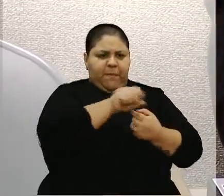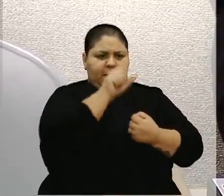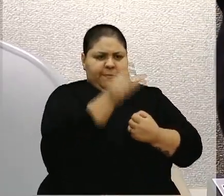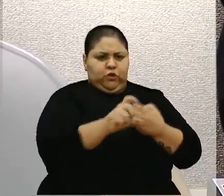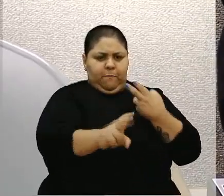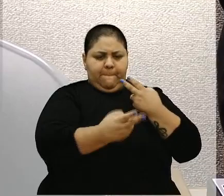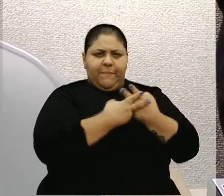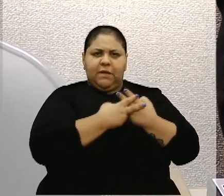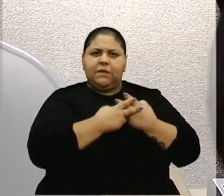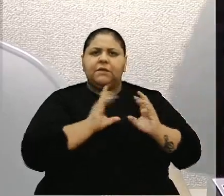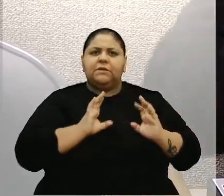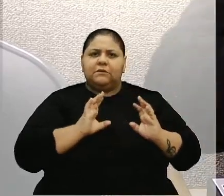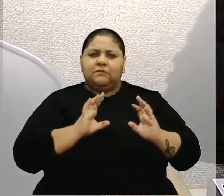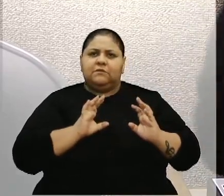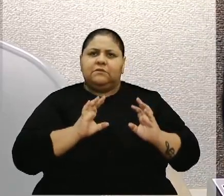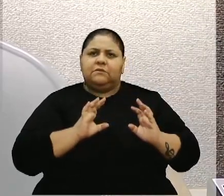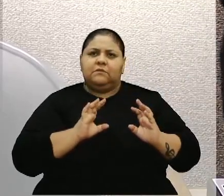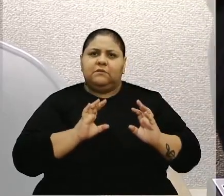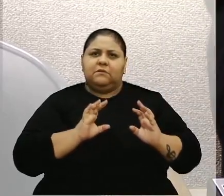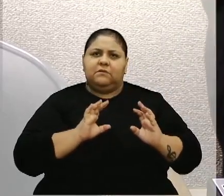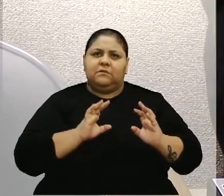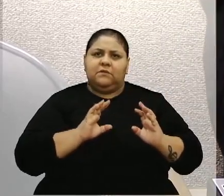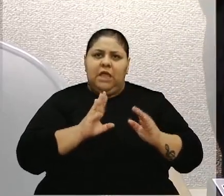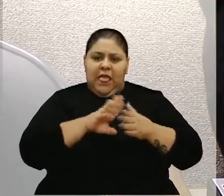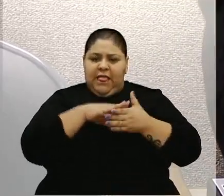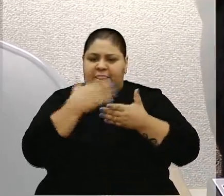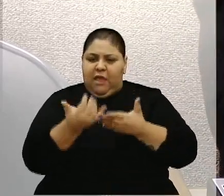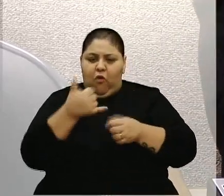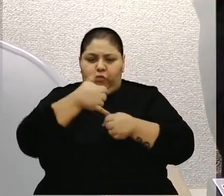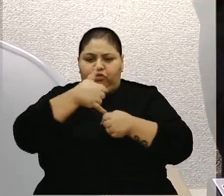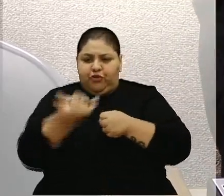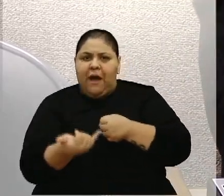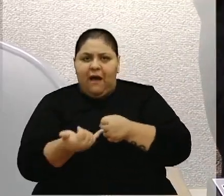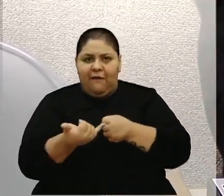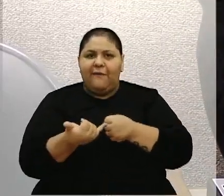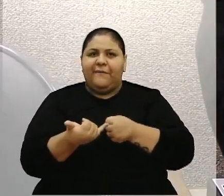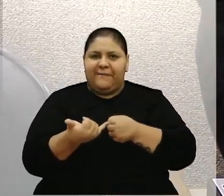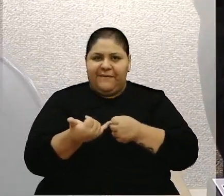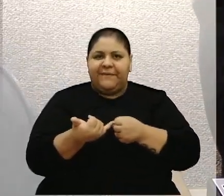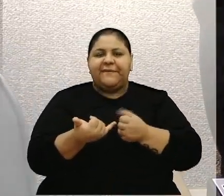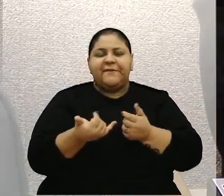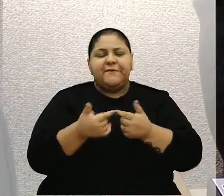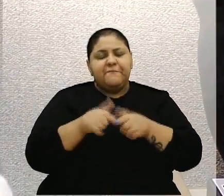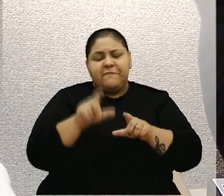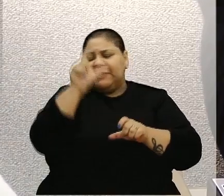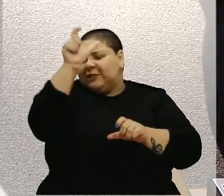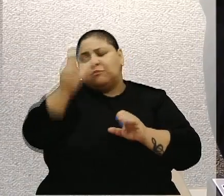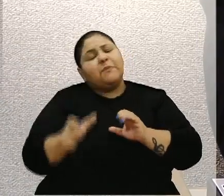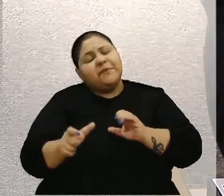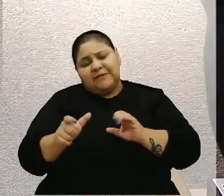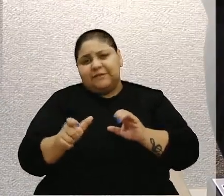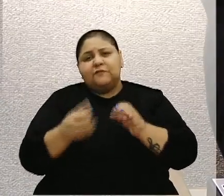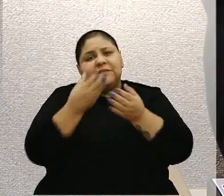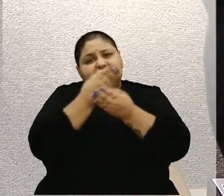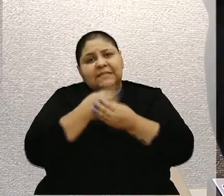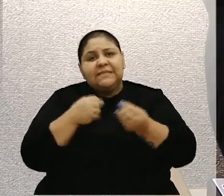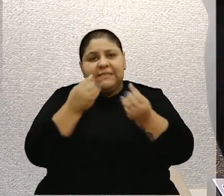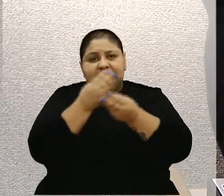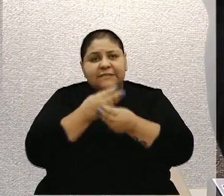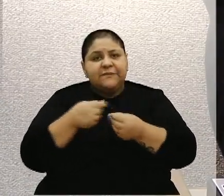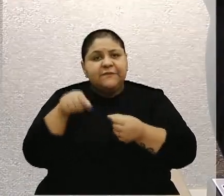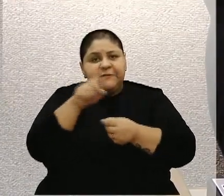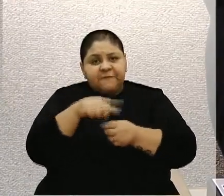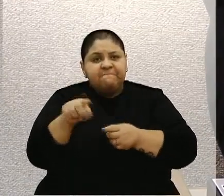né, o infrator ali, derruba o chimarrão aqui, mas é um cara muito, muito sensível. A gente vê